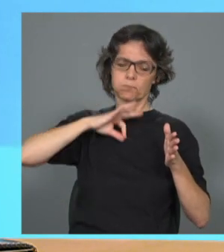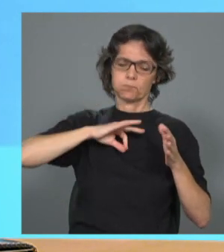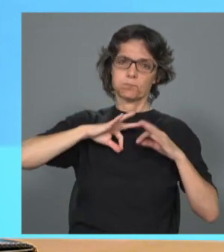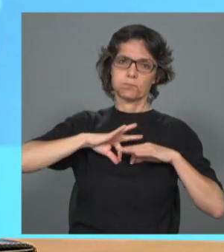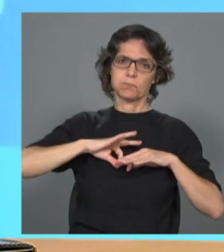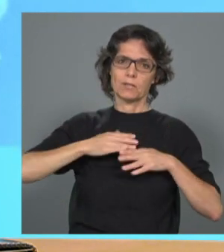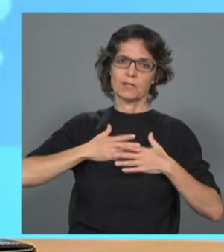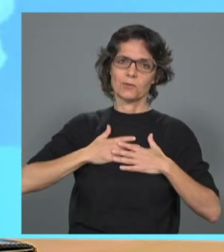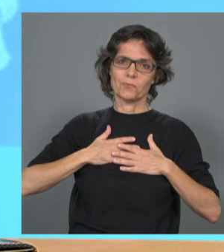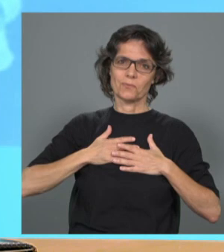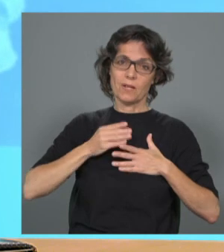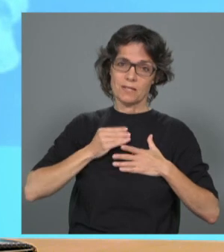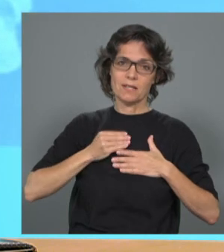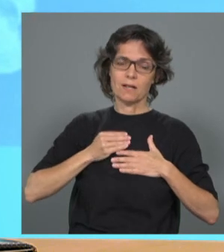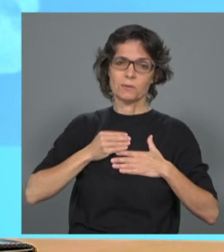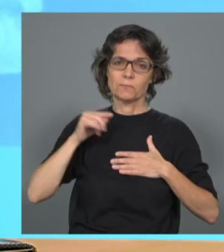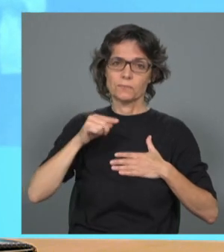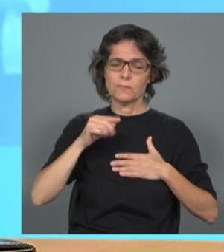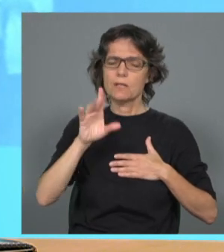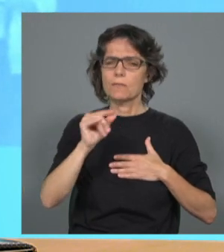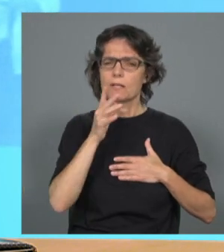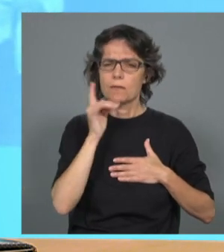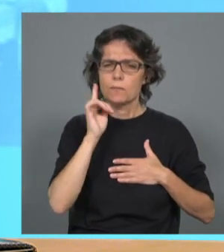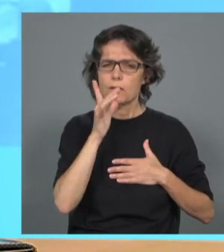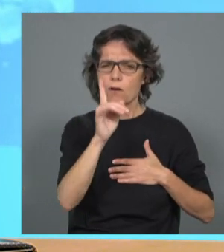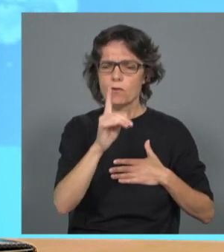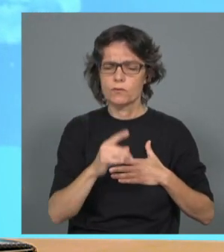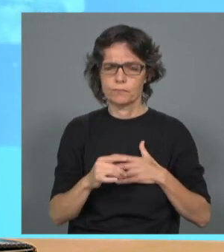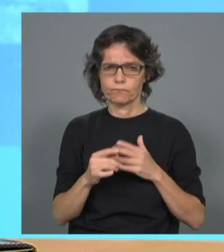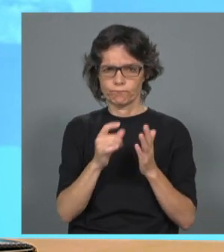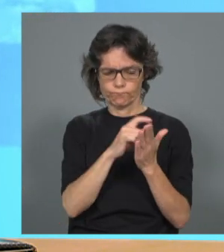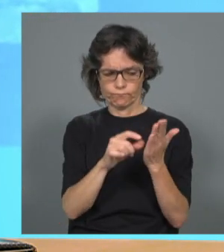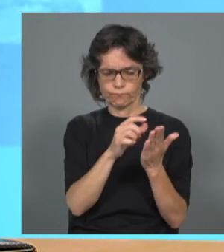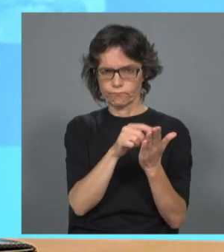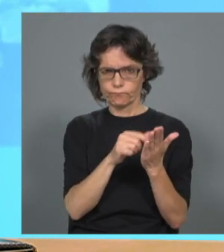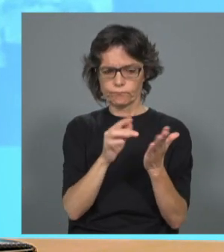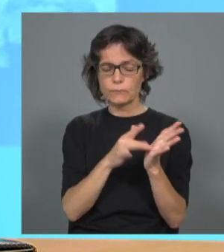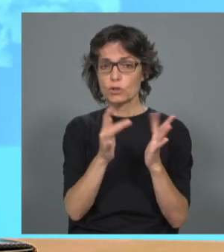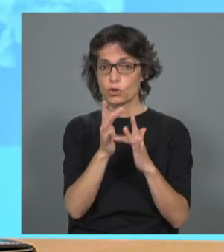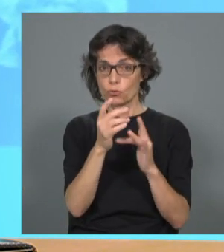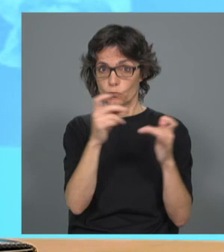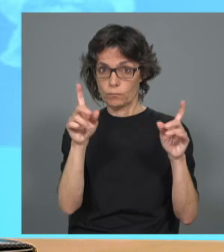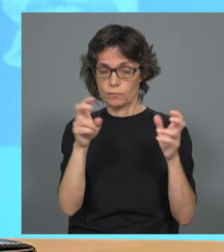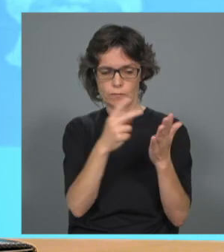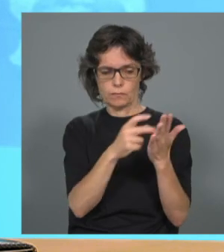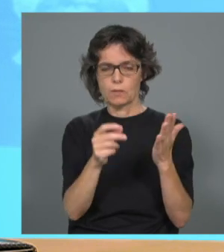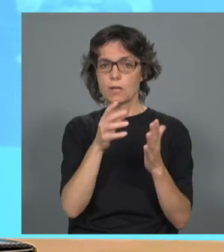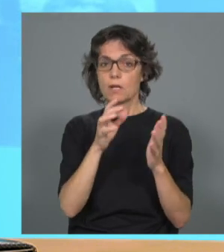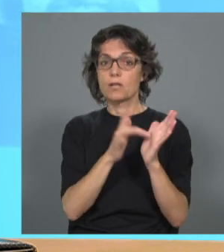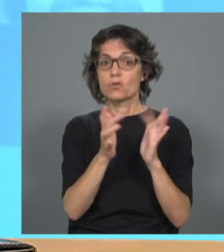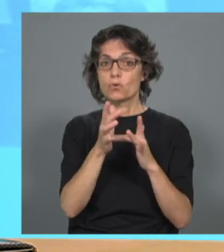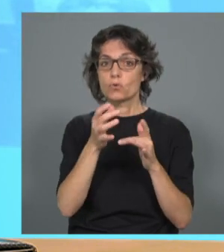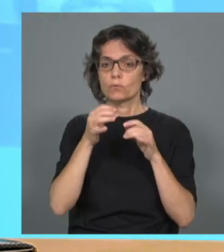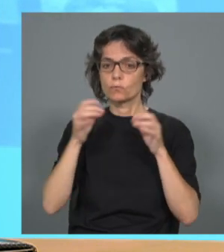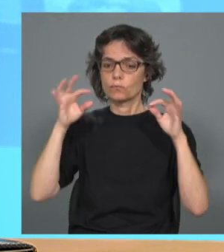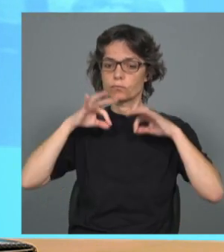gostava de evidenciar este aspecto no Evangelho, que é muito importante, Jesus a transmitir o Espírito, mas